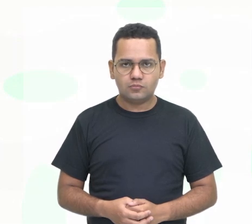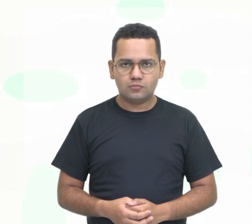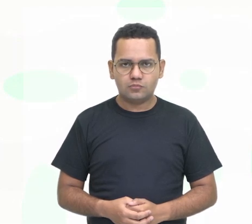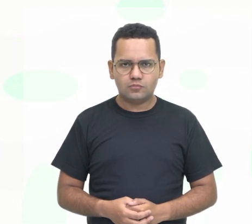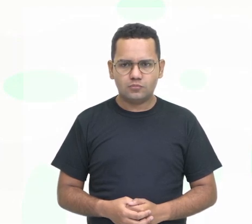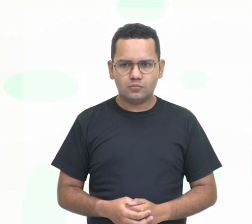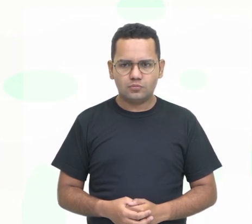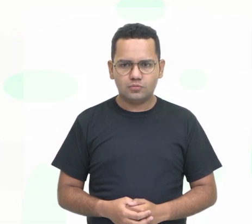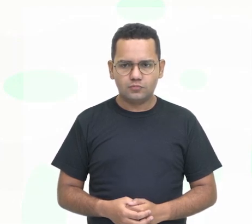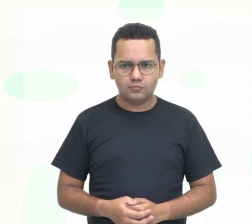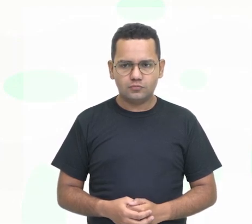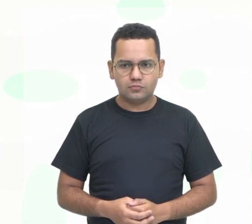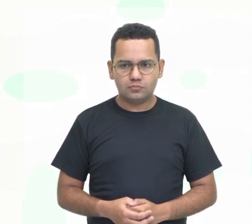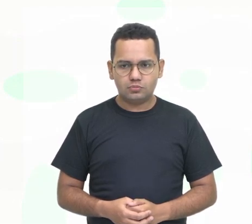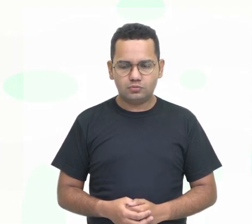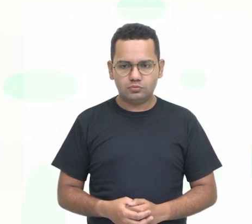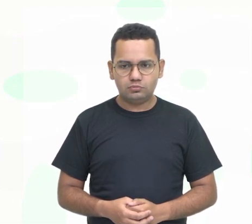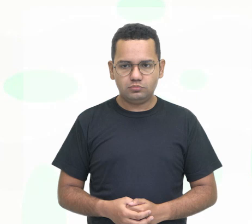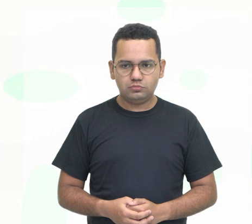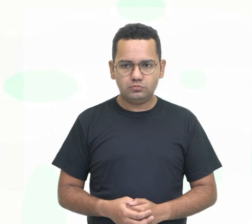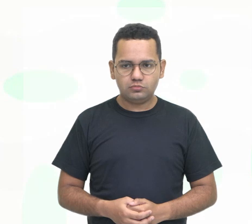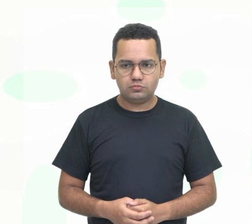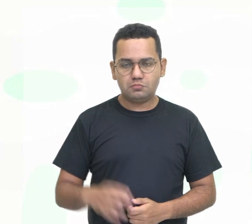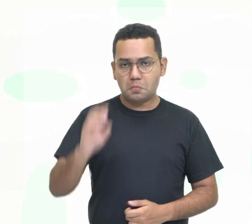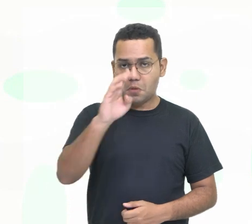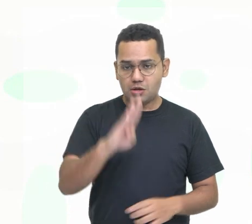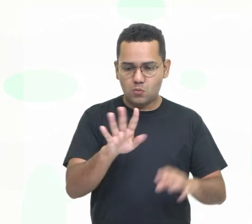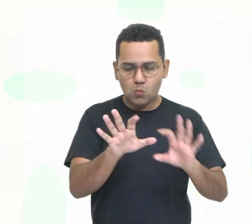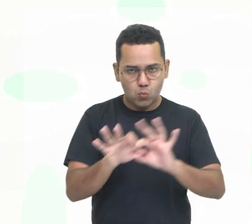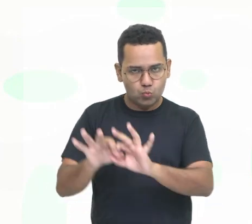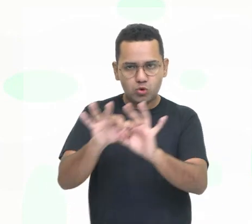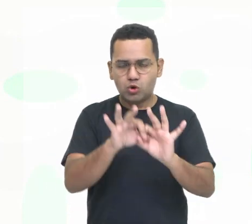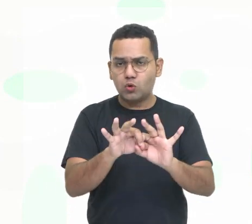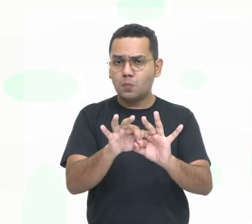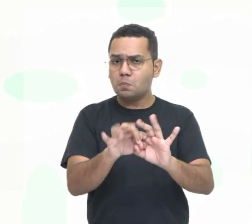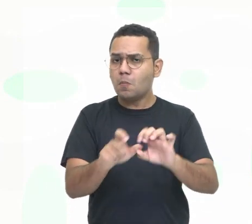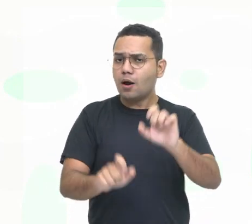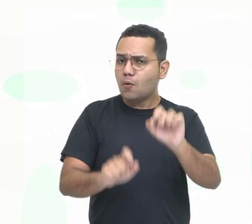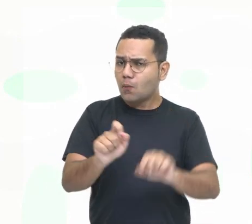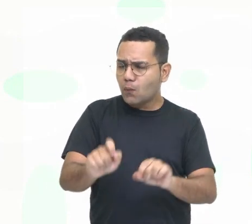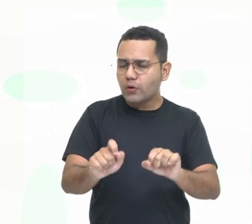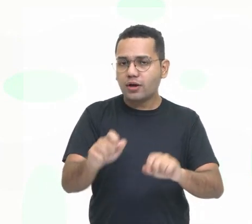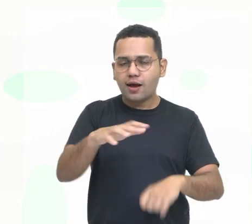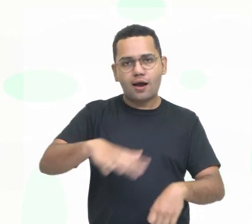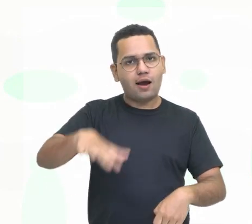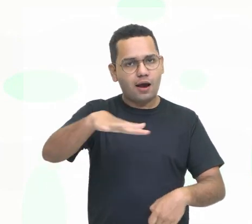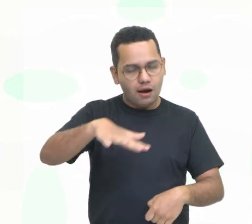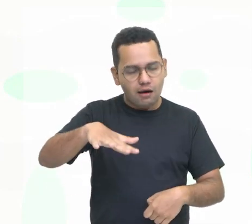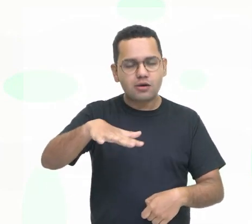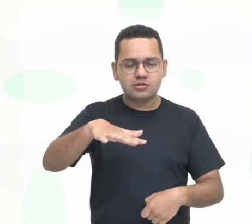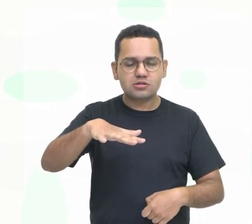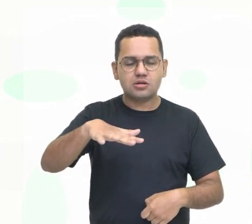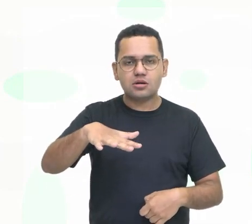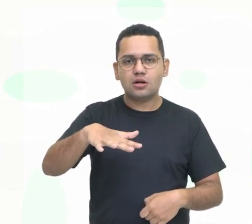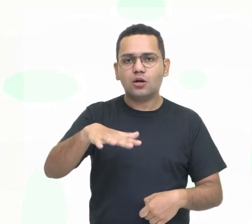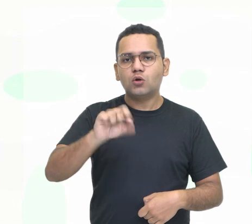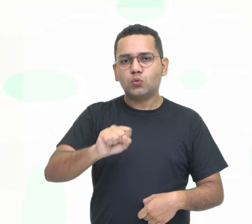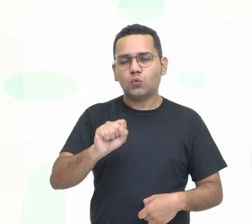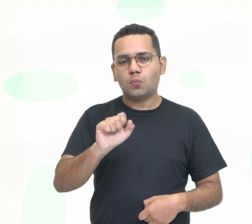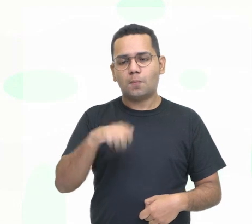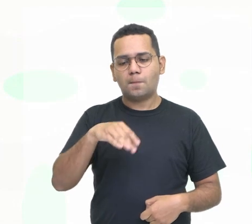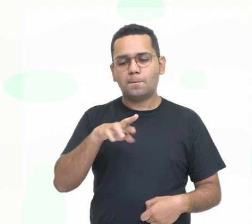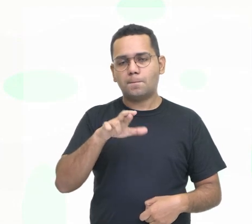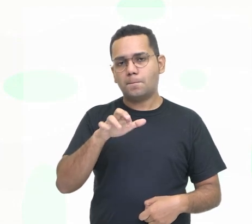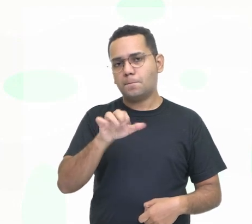tá? A partir da criação do quê? Do Mercosul e promoção da integração econômica